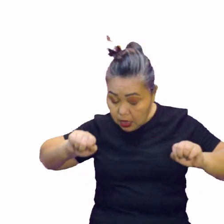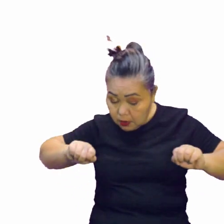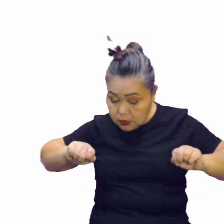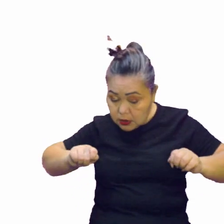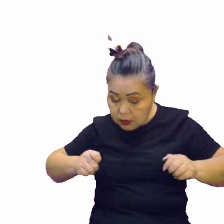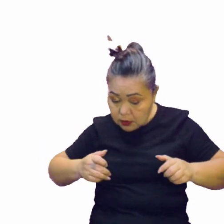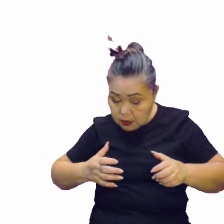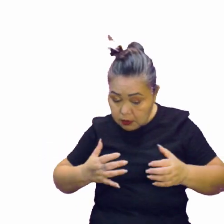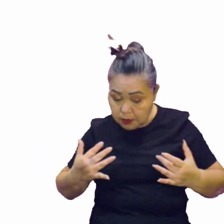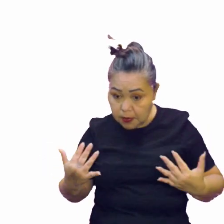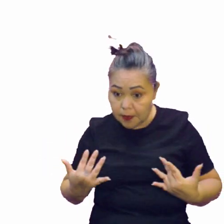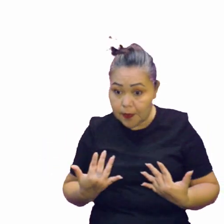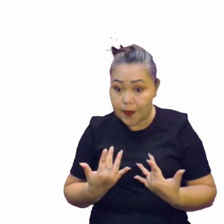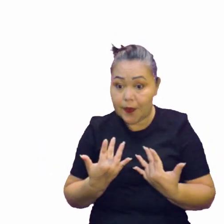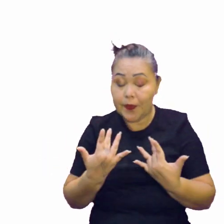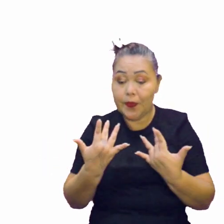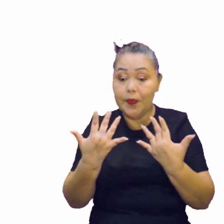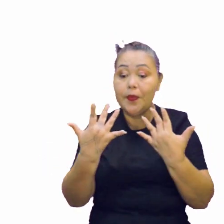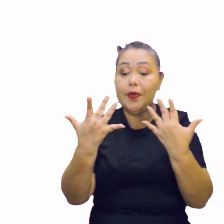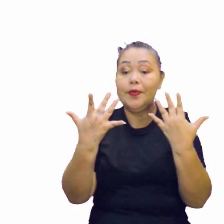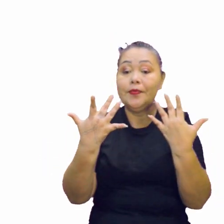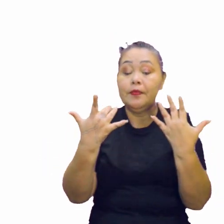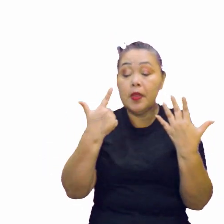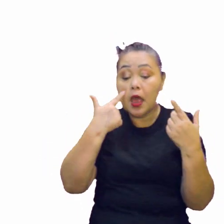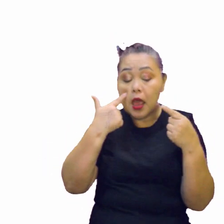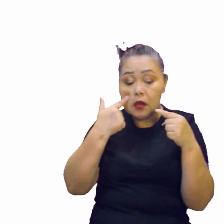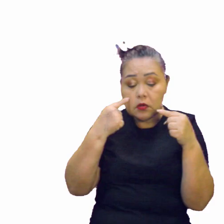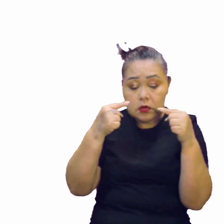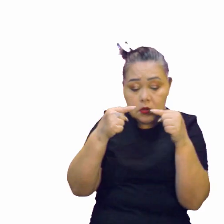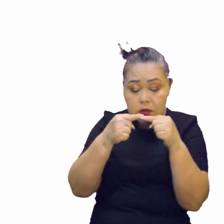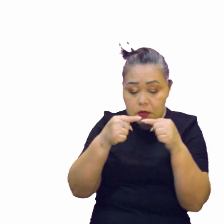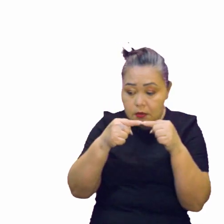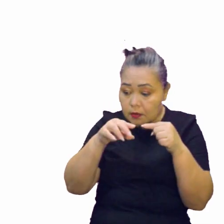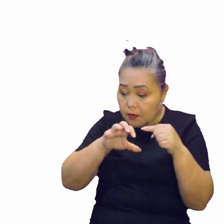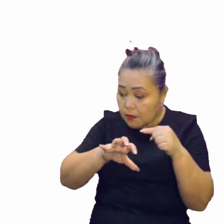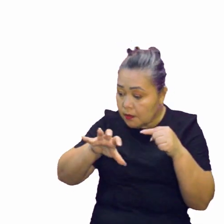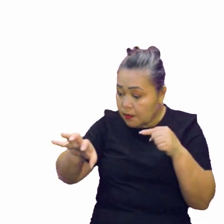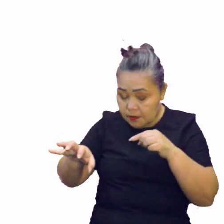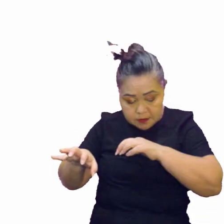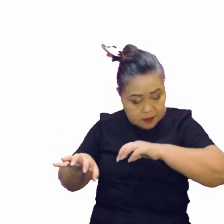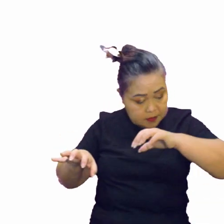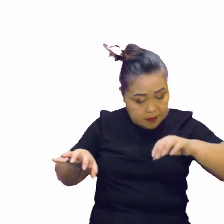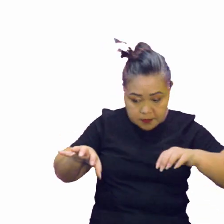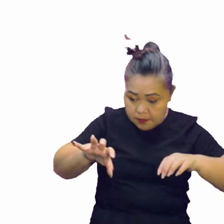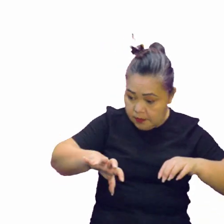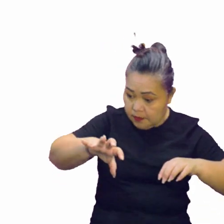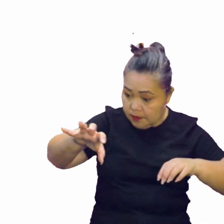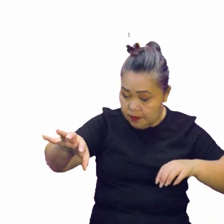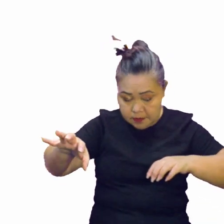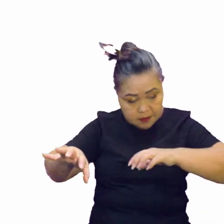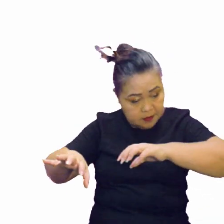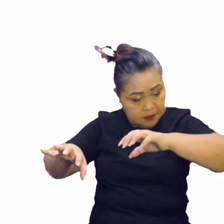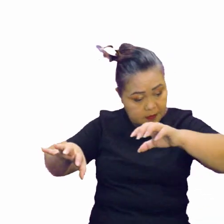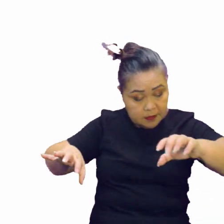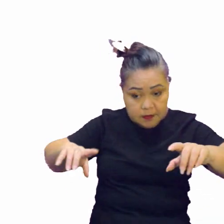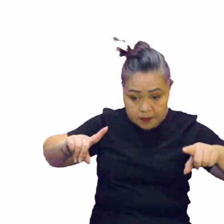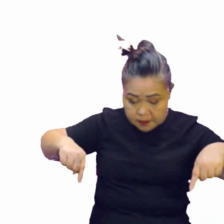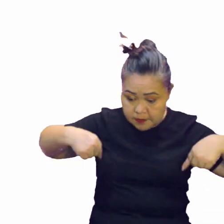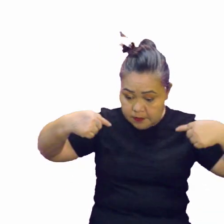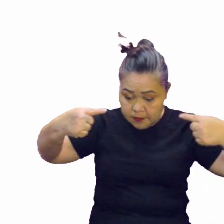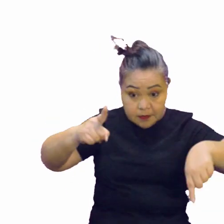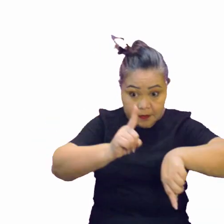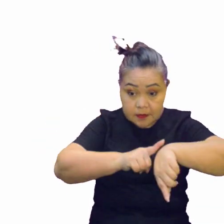essas posições têm que estar de acordo com a disposição do ciclo de produção, que vai levando em conta